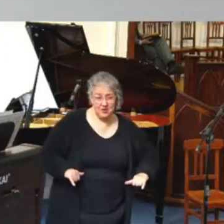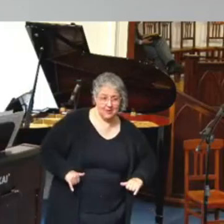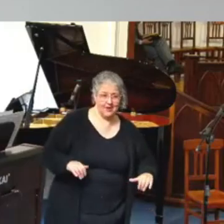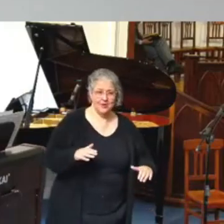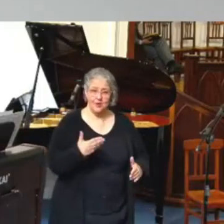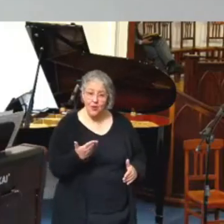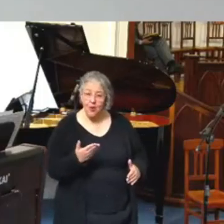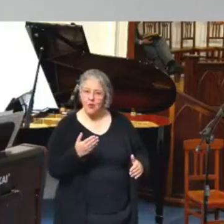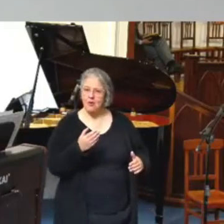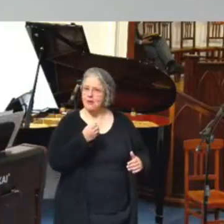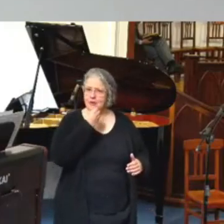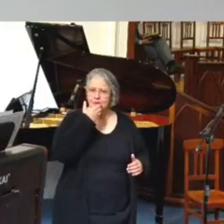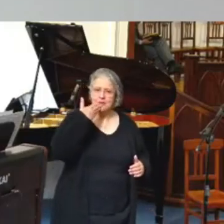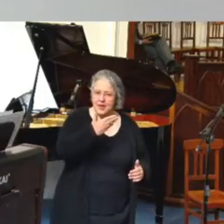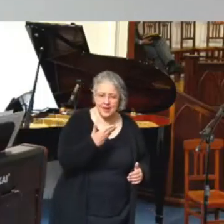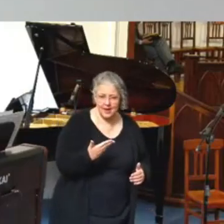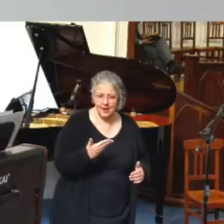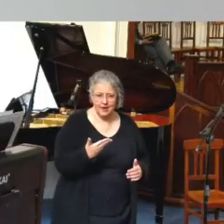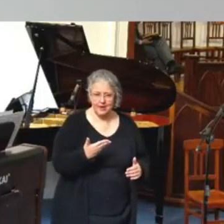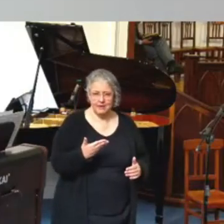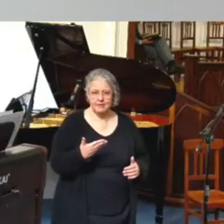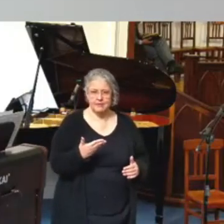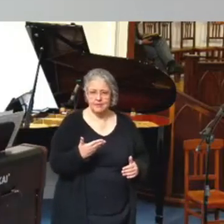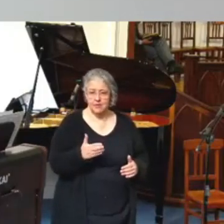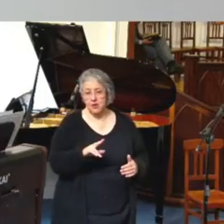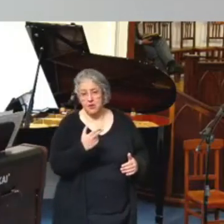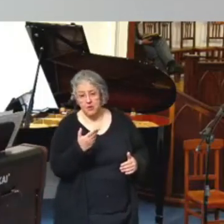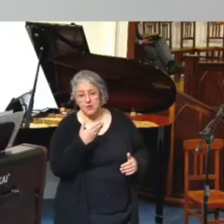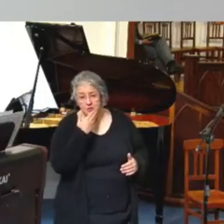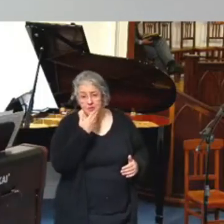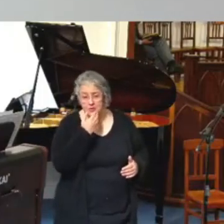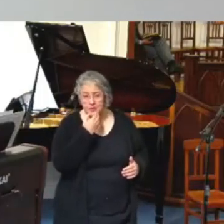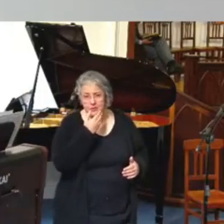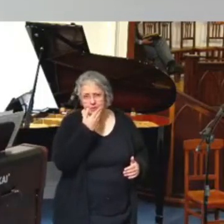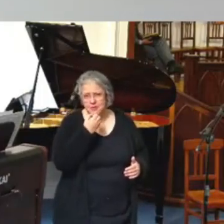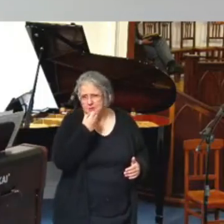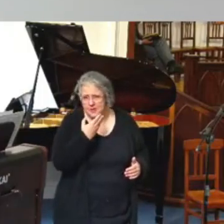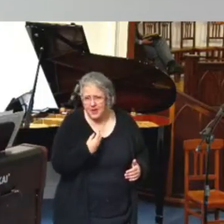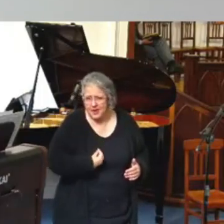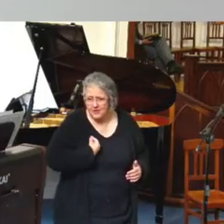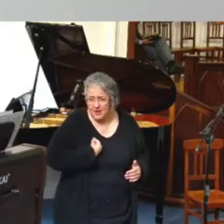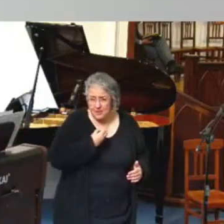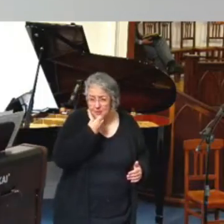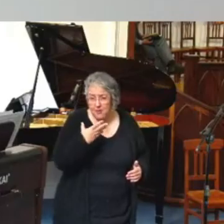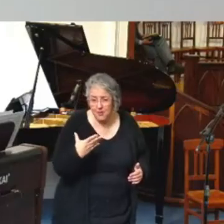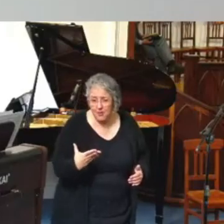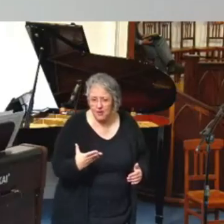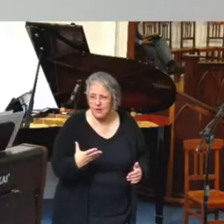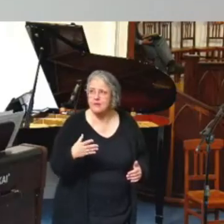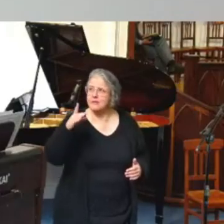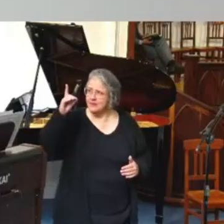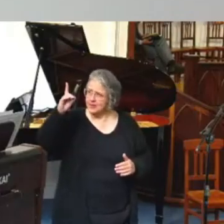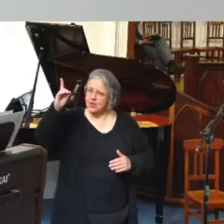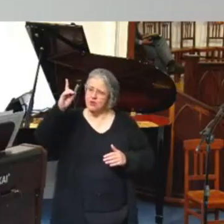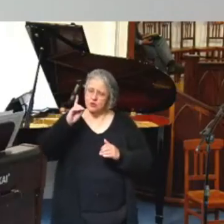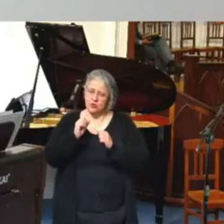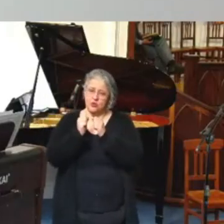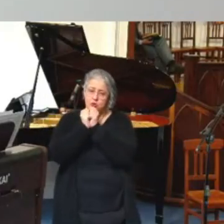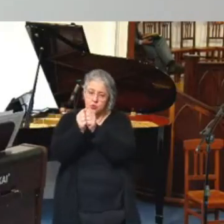escassez. Ele aprendeu o segredo de estar contente naquele que é o Senhor da